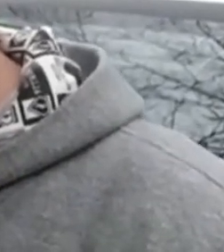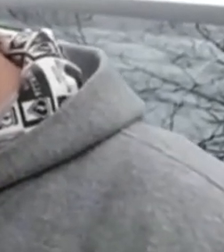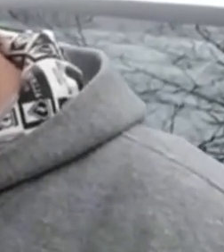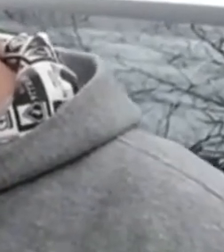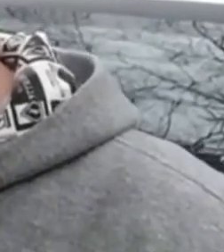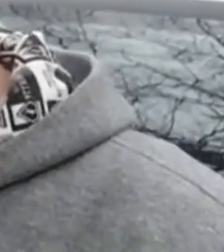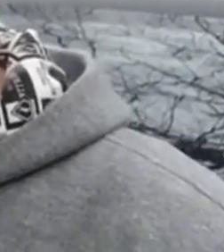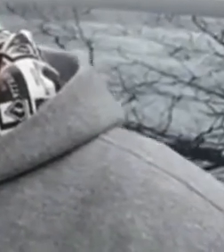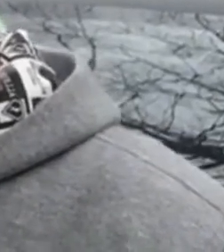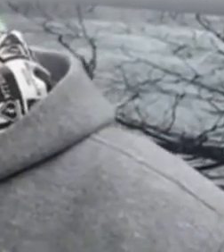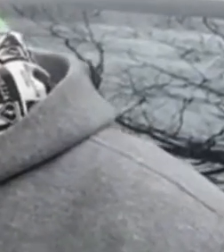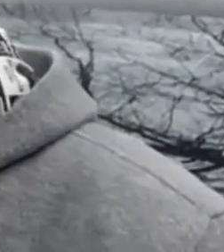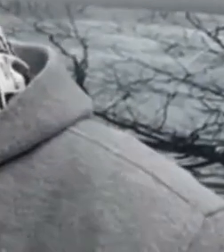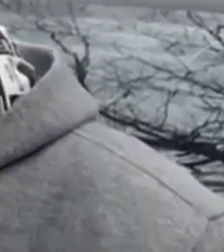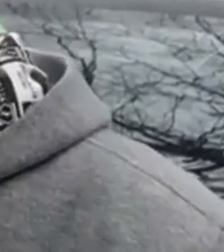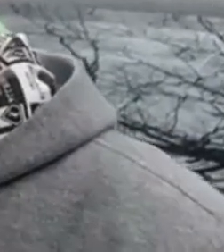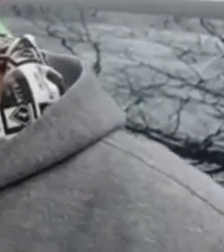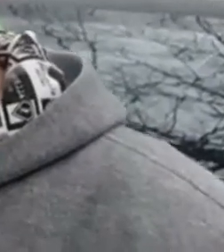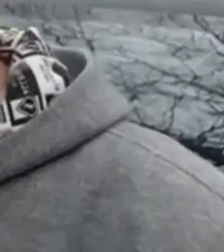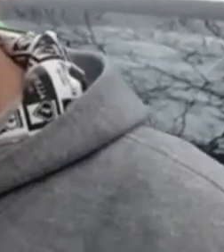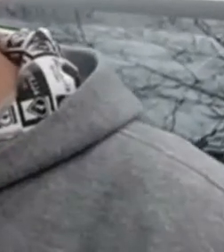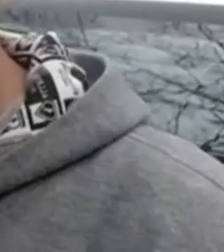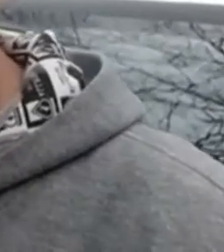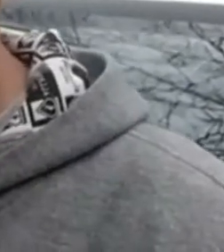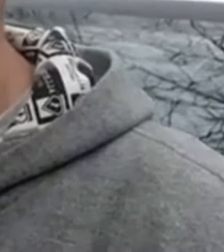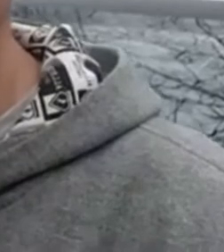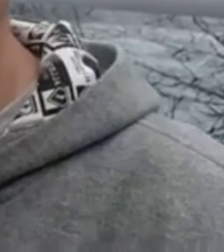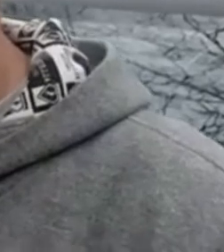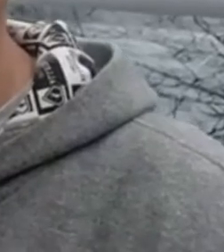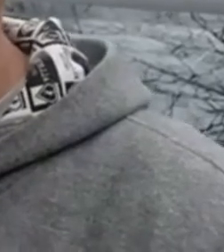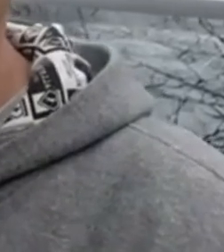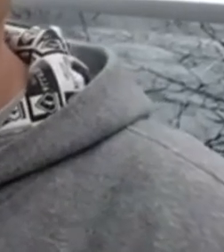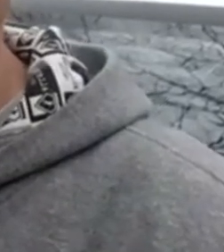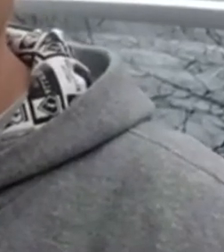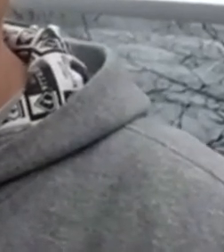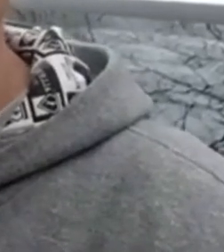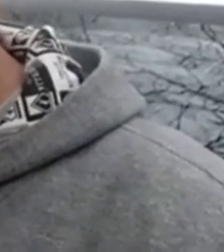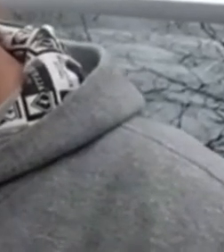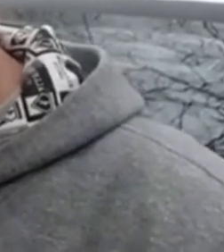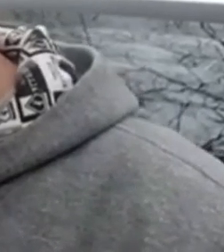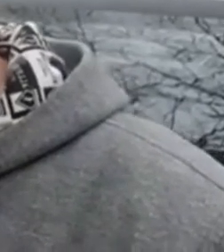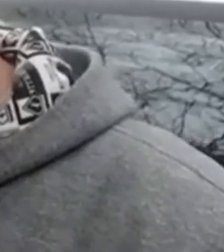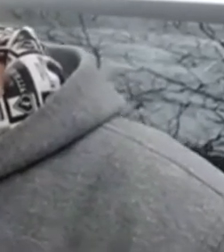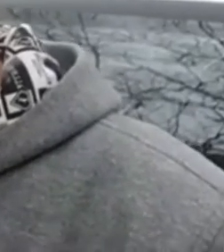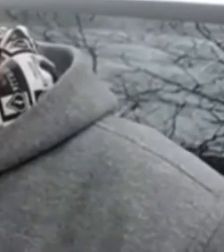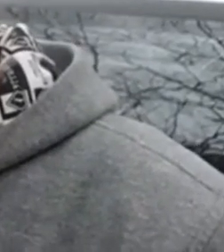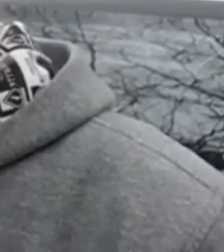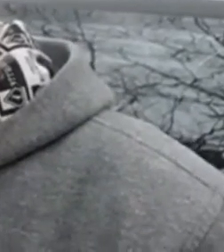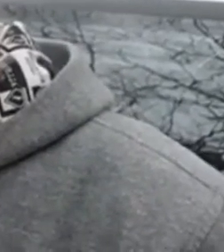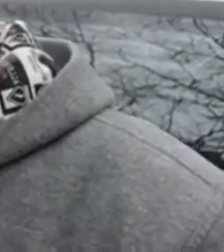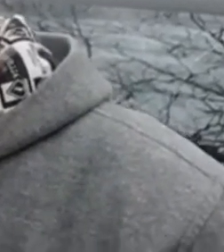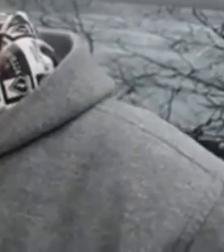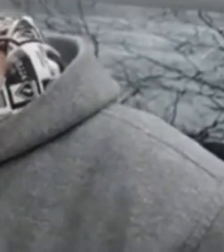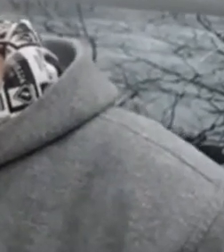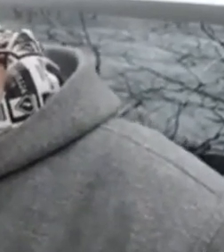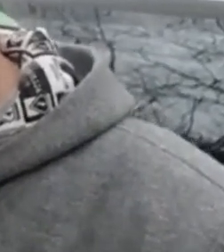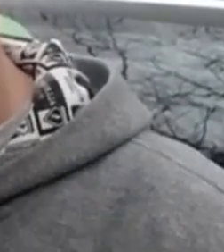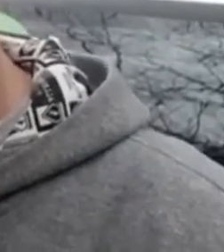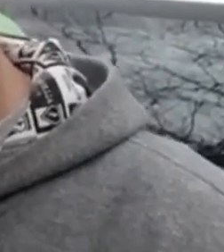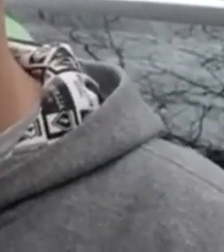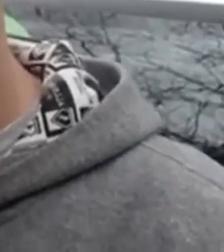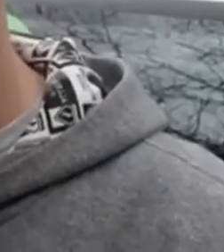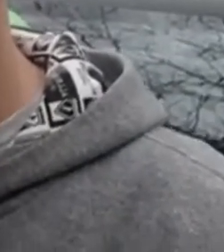cidade? Em Gaspar, no bairro Bela Vista. No bairro Bela Vista, em Gaspar. É uma escola municipal ou estadual? Estadual.